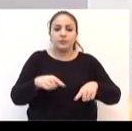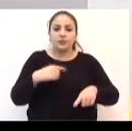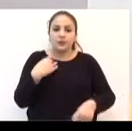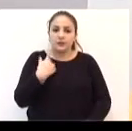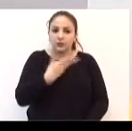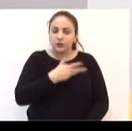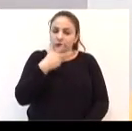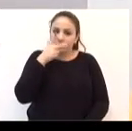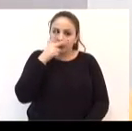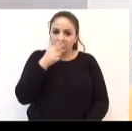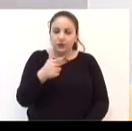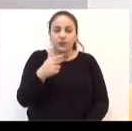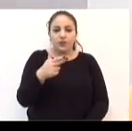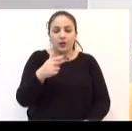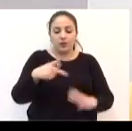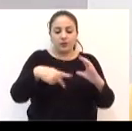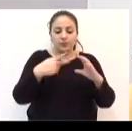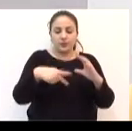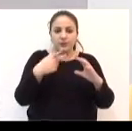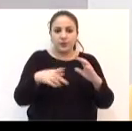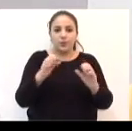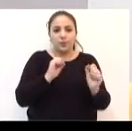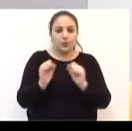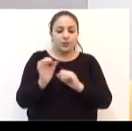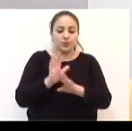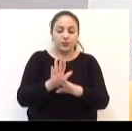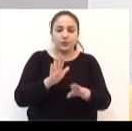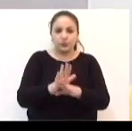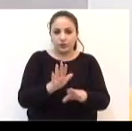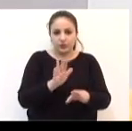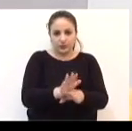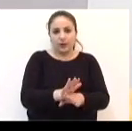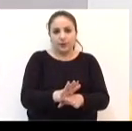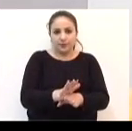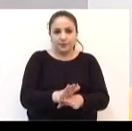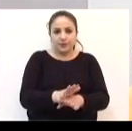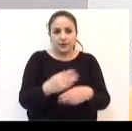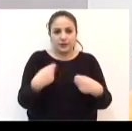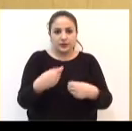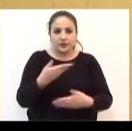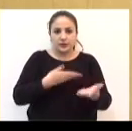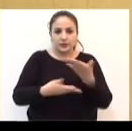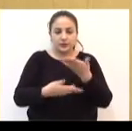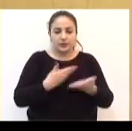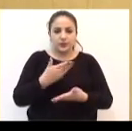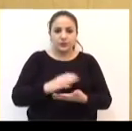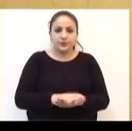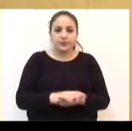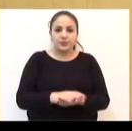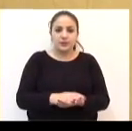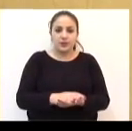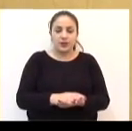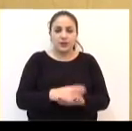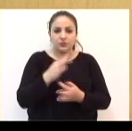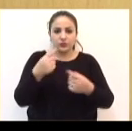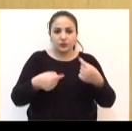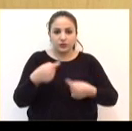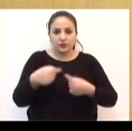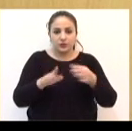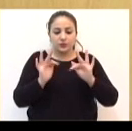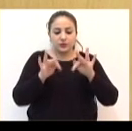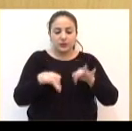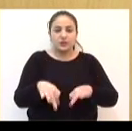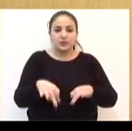como legislativo, podemos contribuir para atender essa demanda da nossa comunidade. A tramitação encerra no